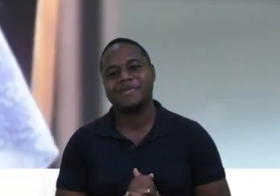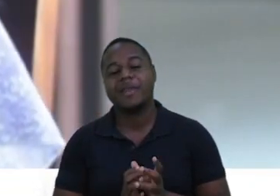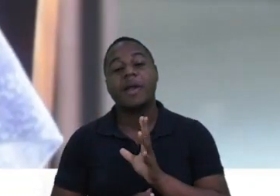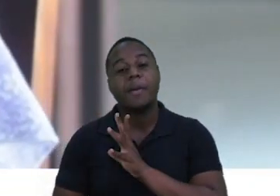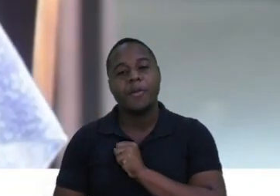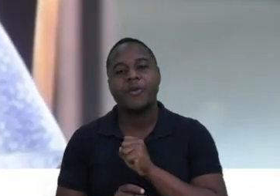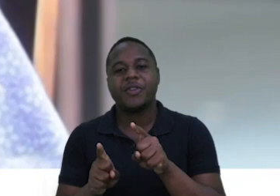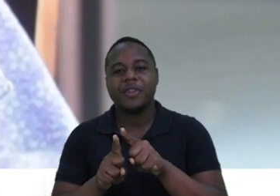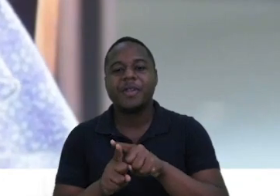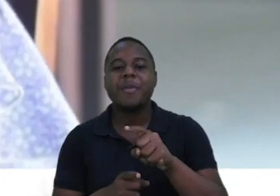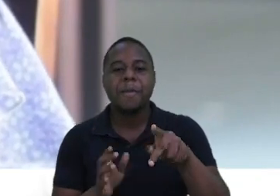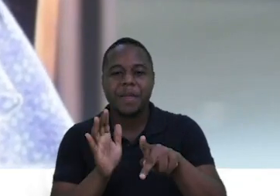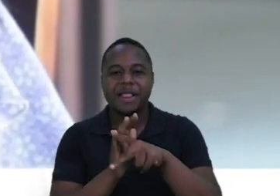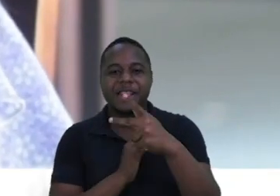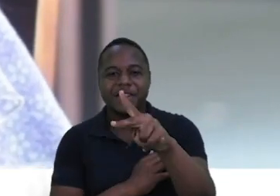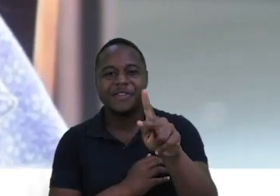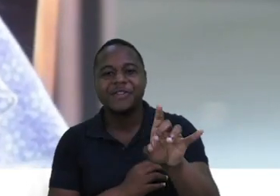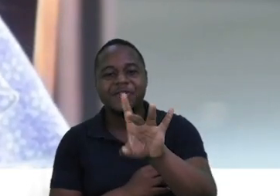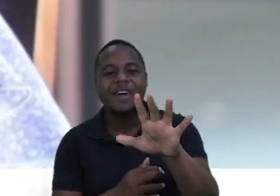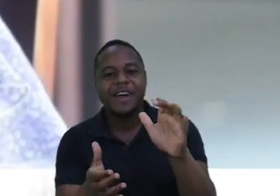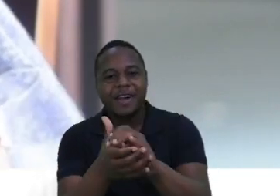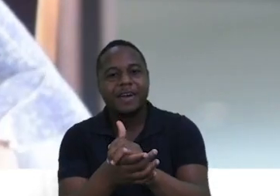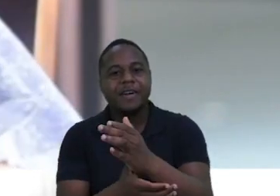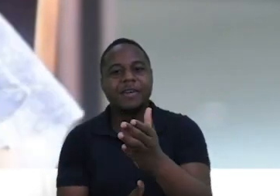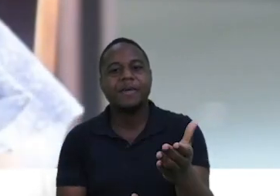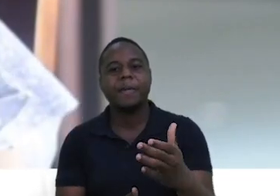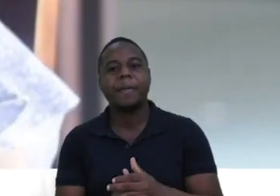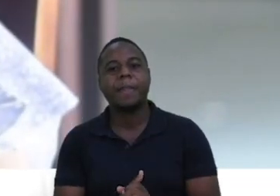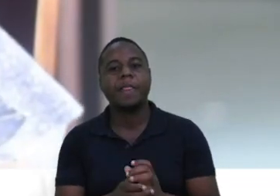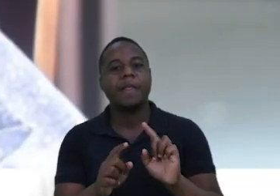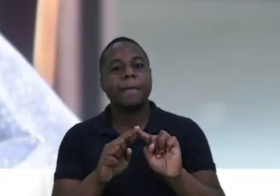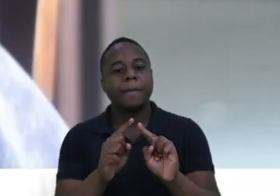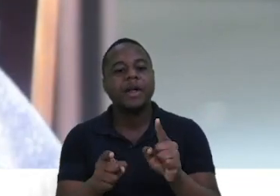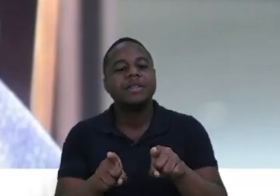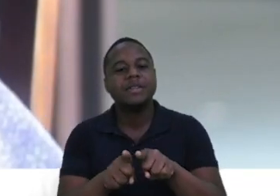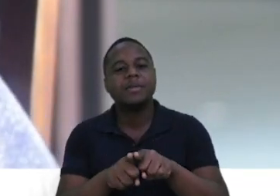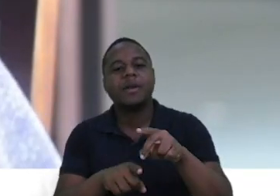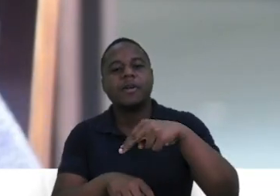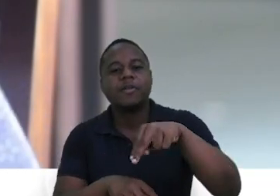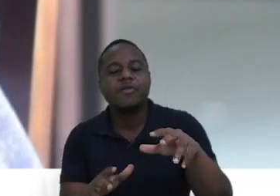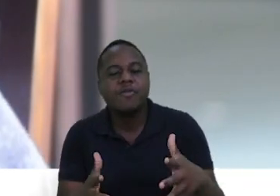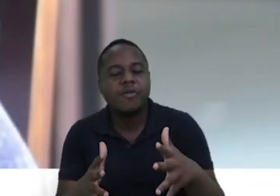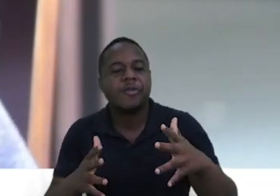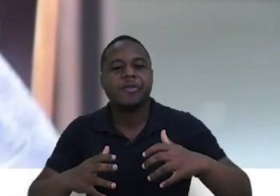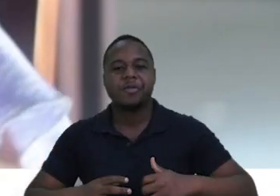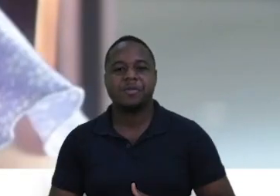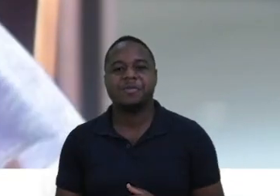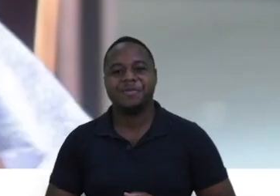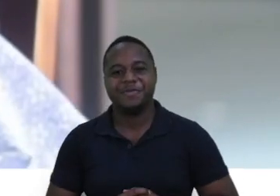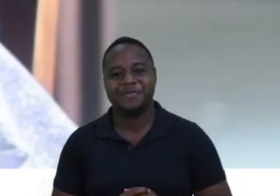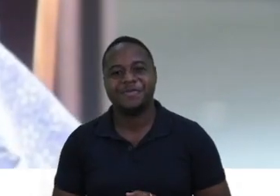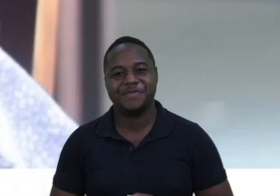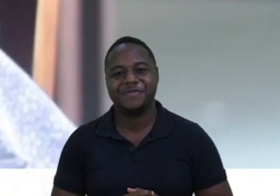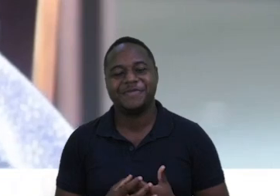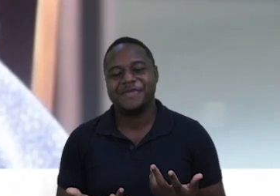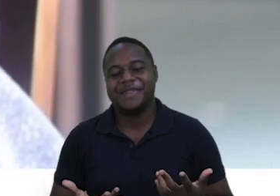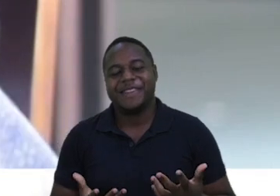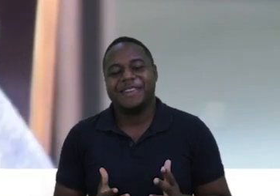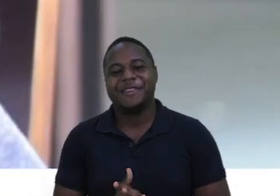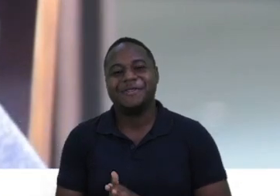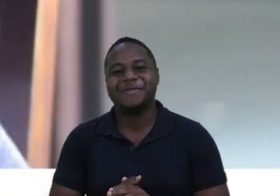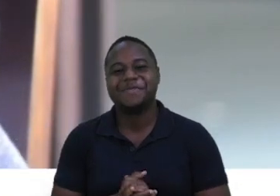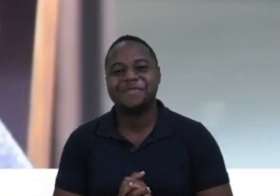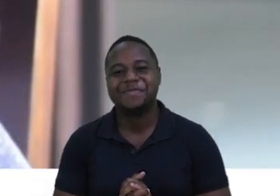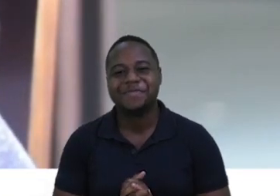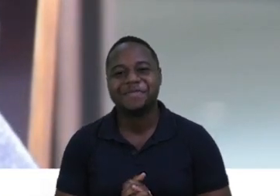amor que a gente sabe que é de vocês enquanto casal, mas por essa arte. Conte aí um pouquinho pra gente dessa parte linda da arte